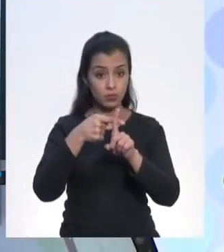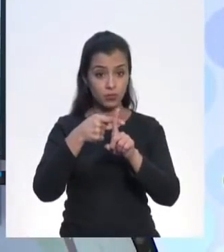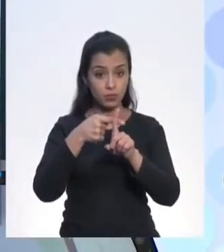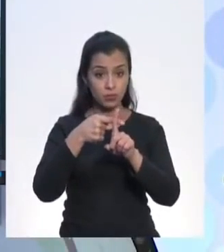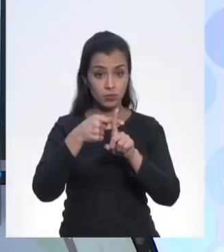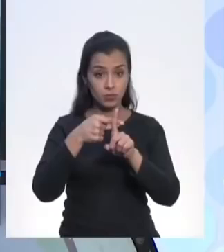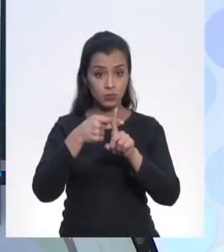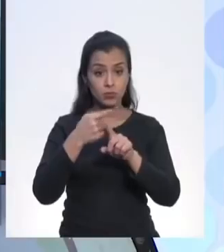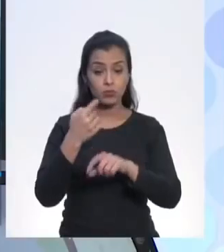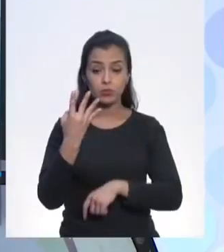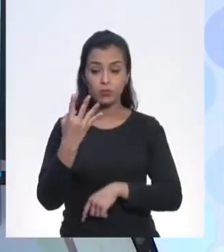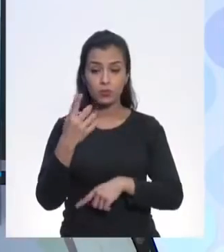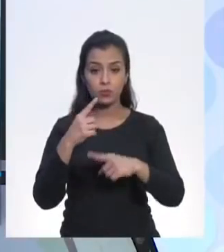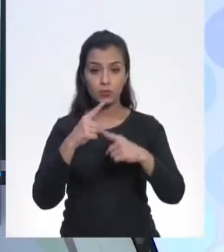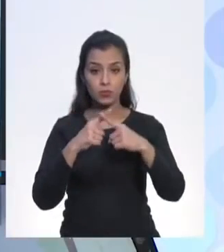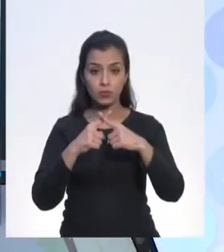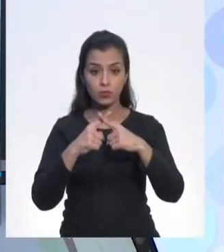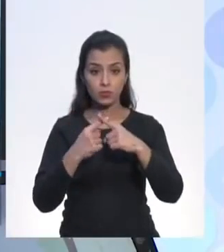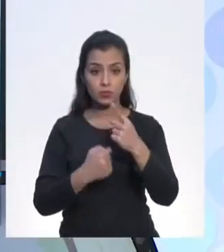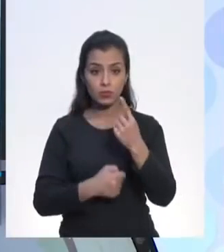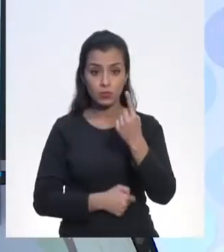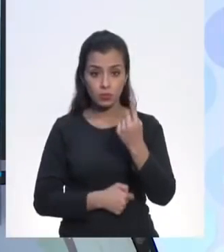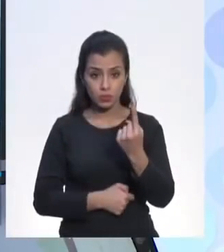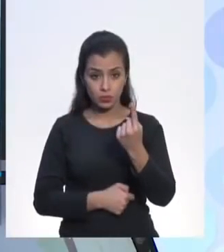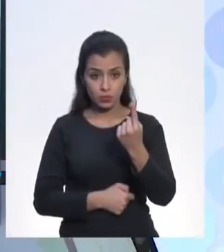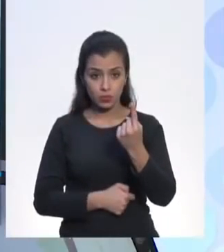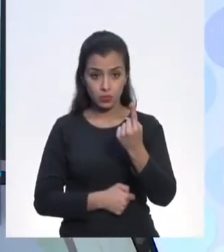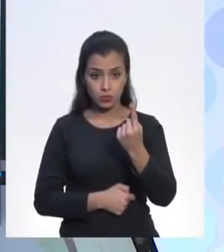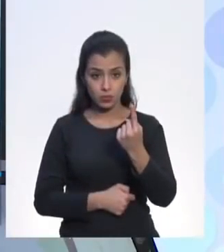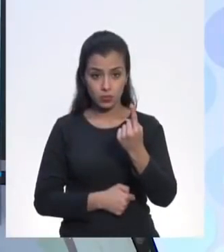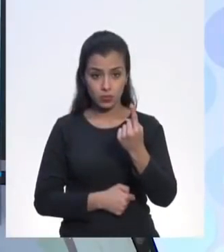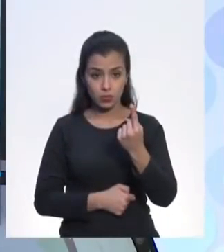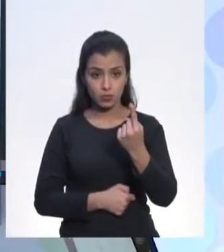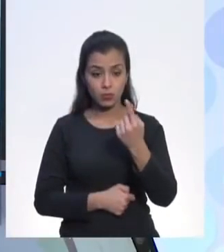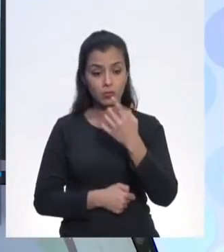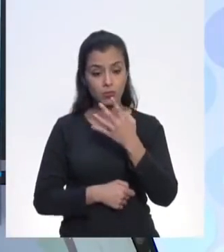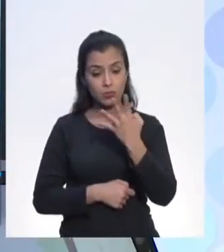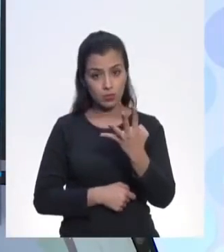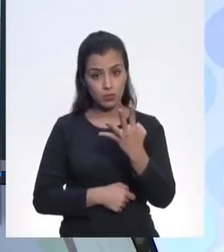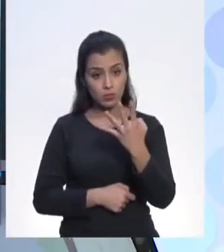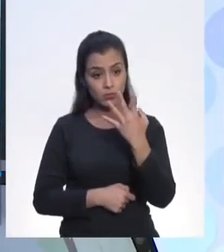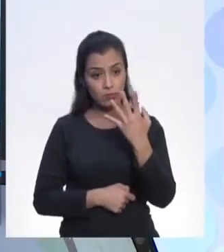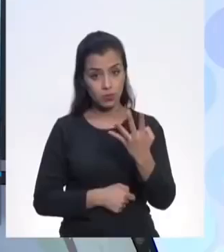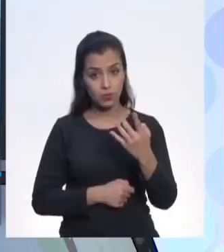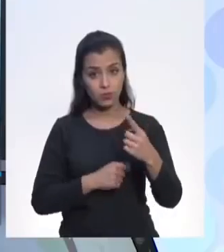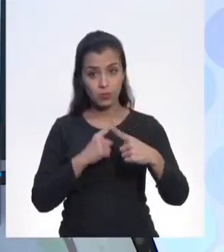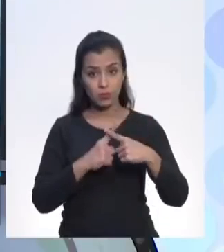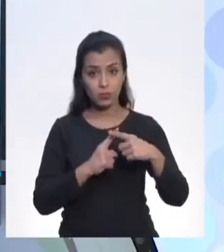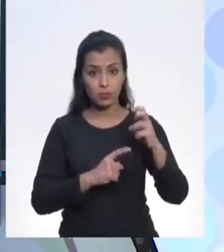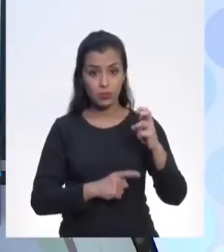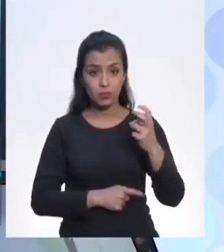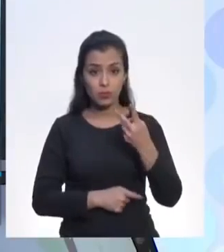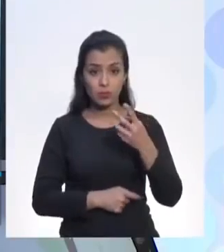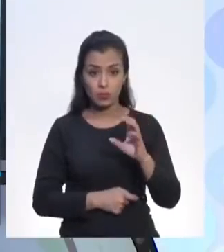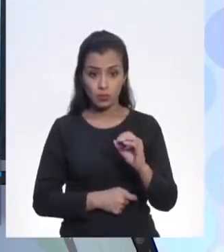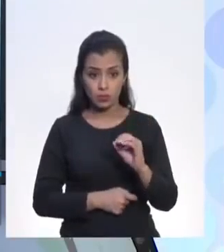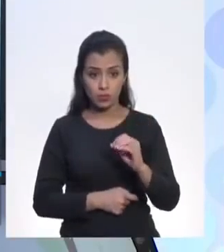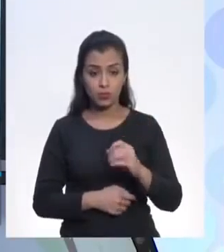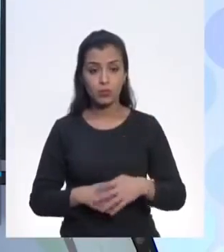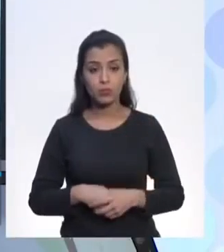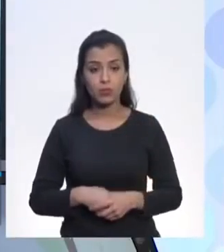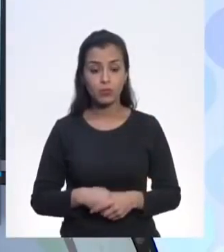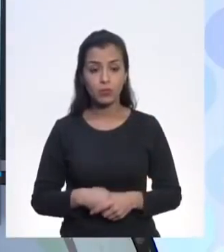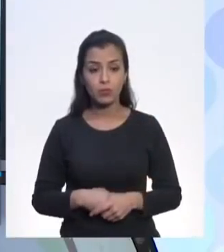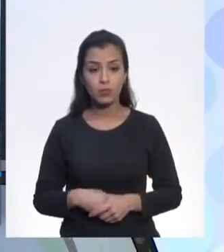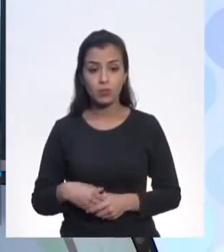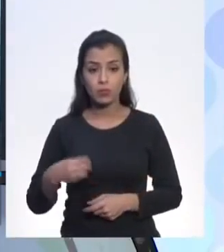vou multiplicar. 4 vezes 1, 4. 4 vezes 5, 20. Muito bem. E agora,